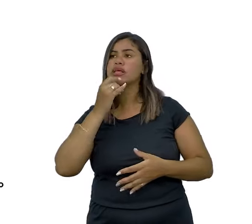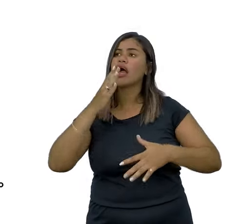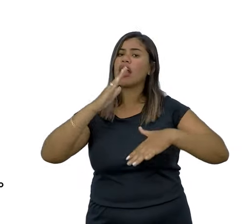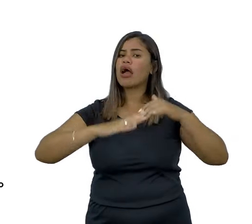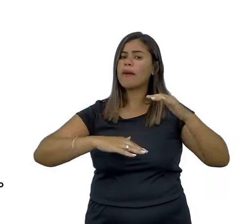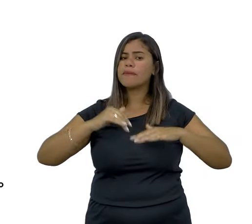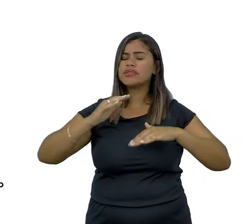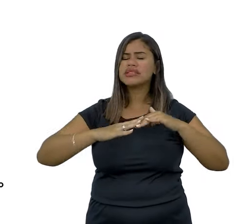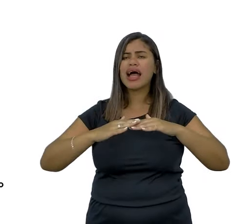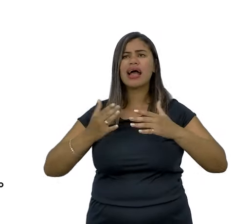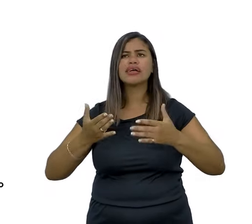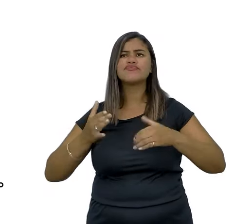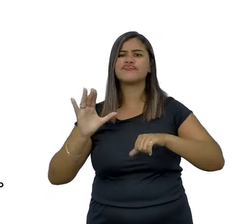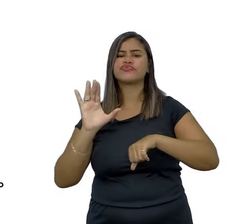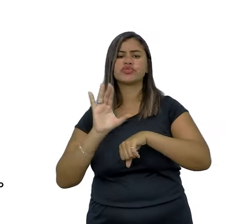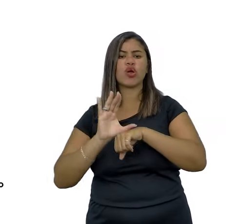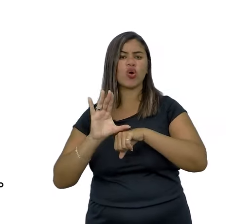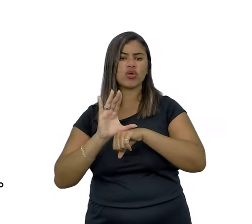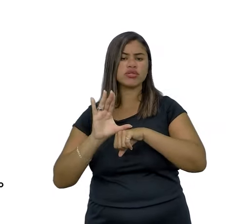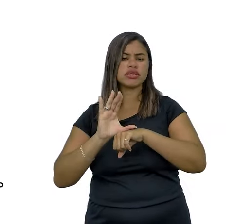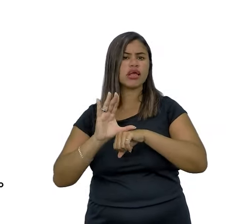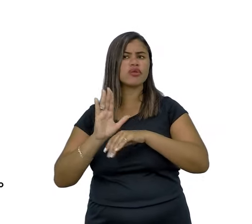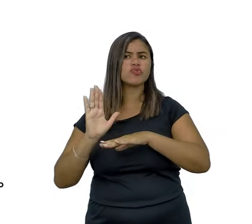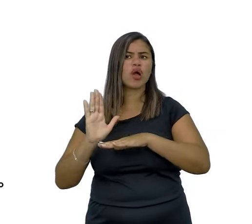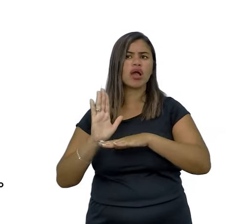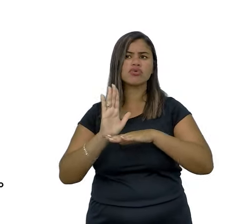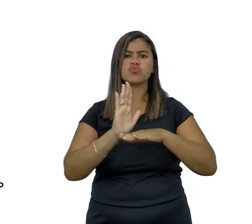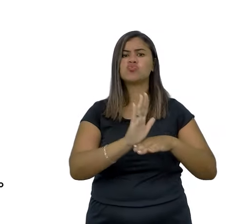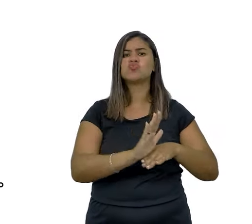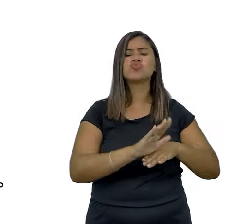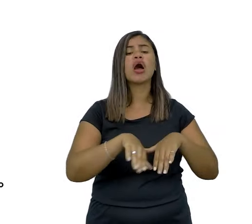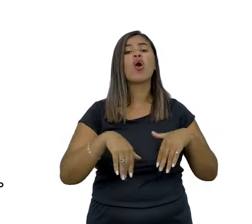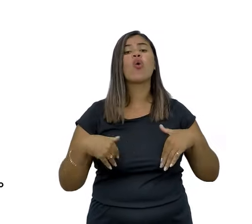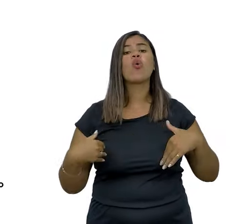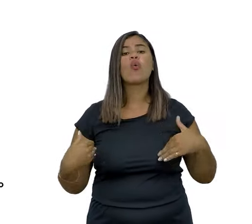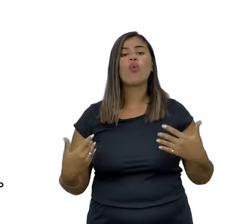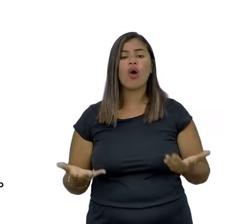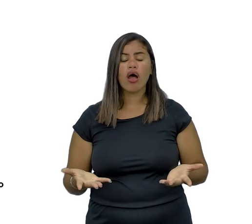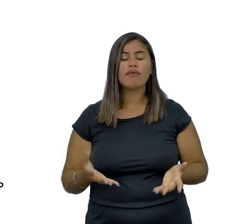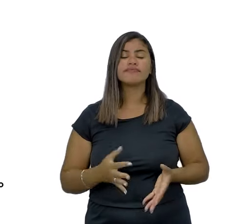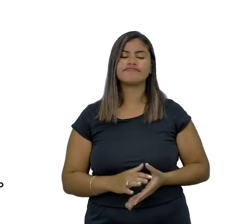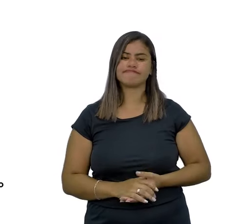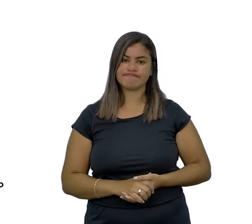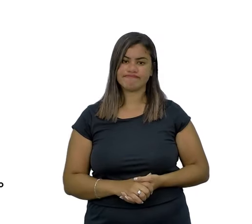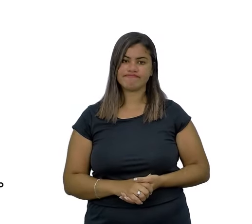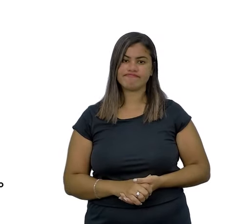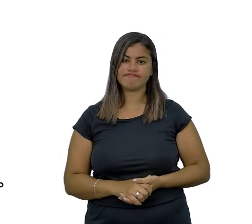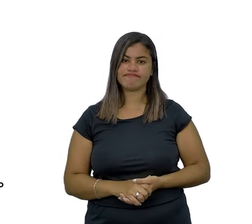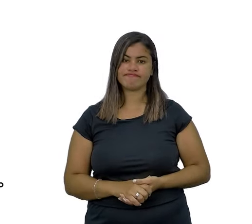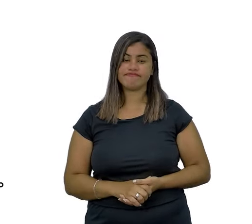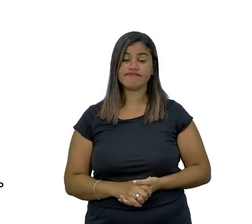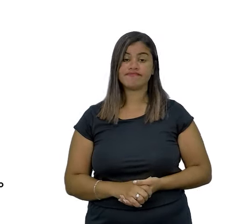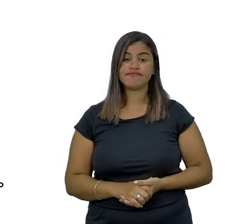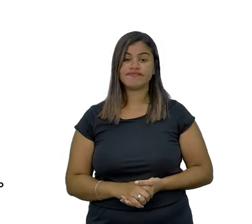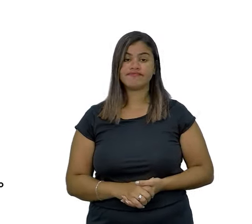são os conceitos que vão ajudar ali nessa sequência de atividade, né?